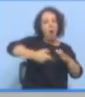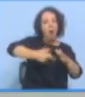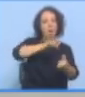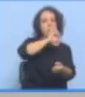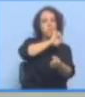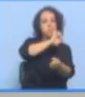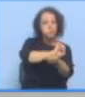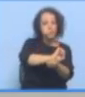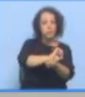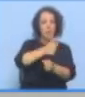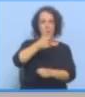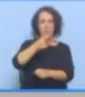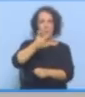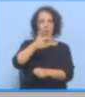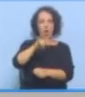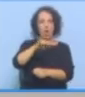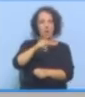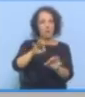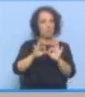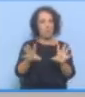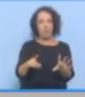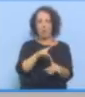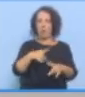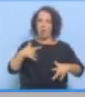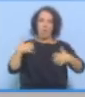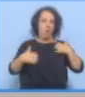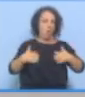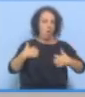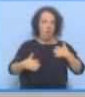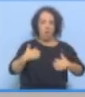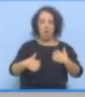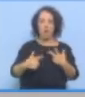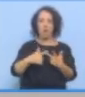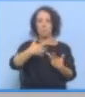em Babilónia. Desespero, desânimo,